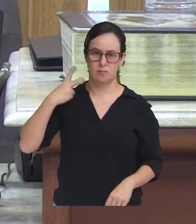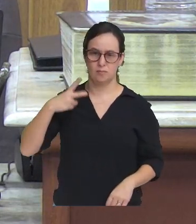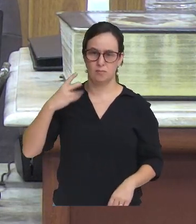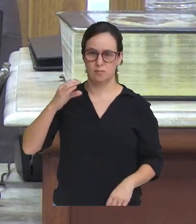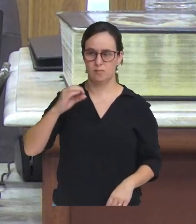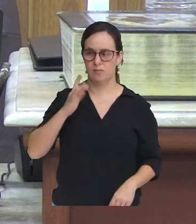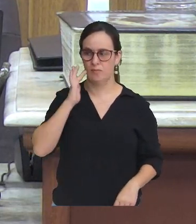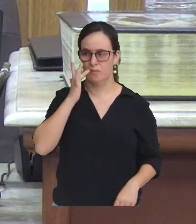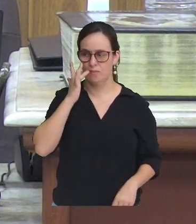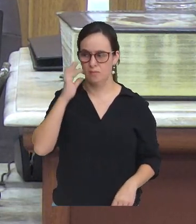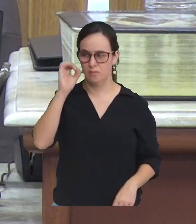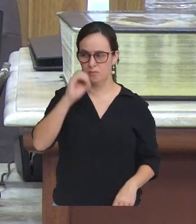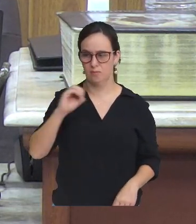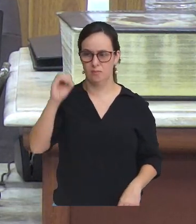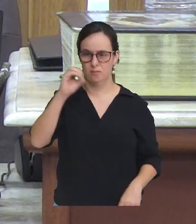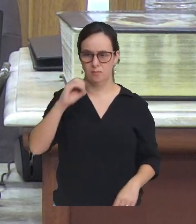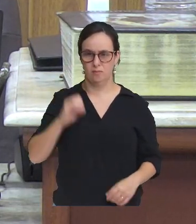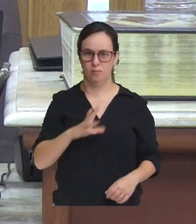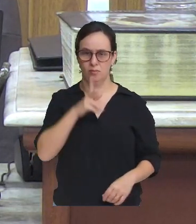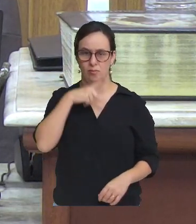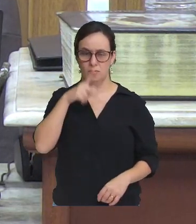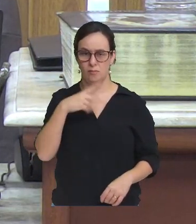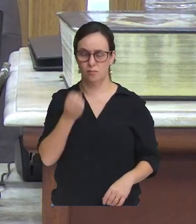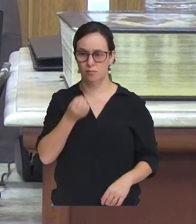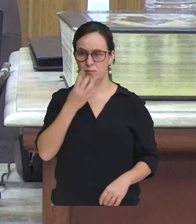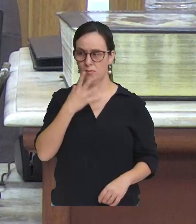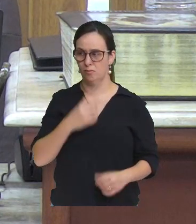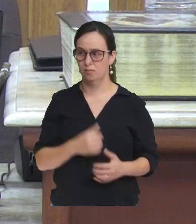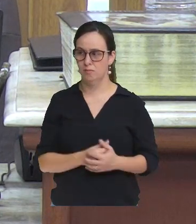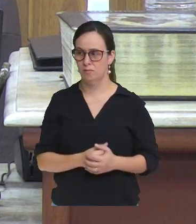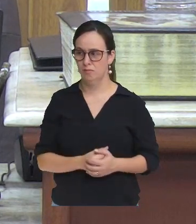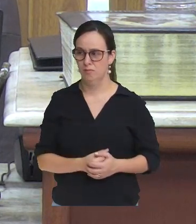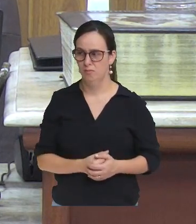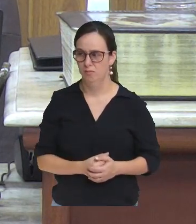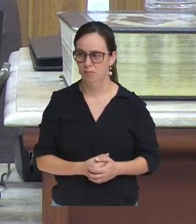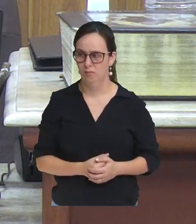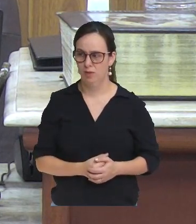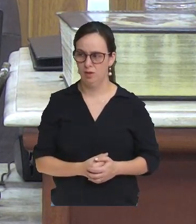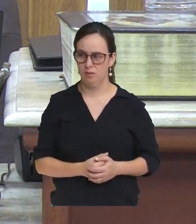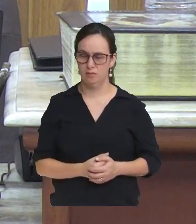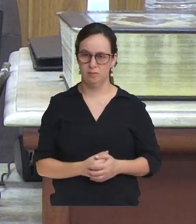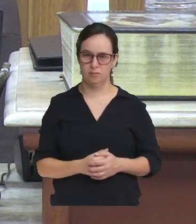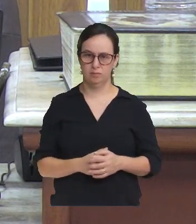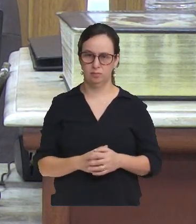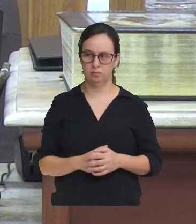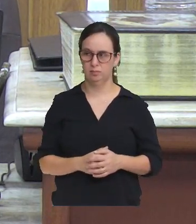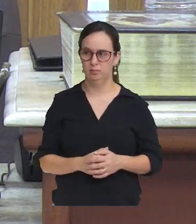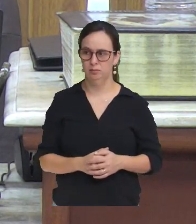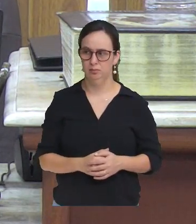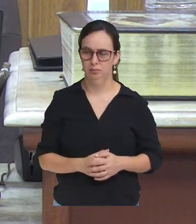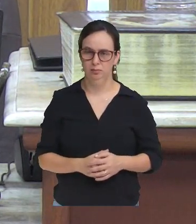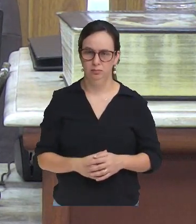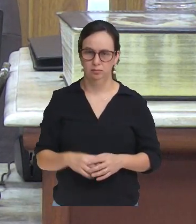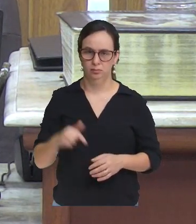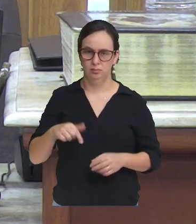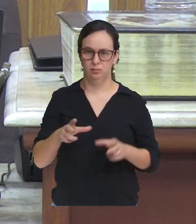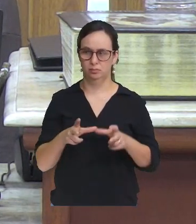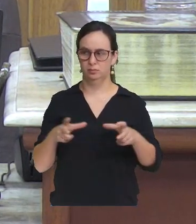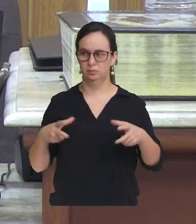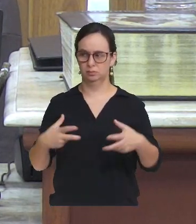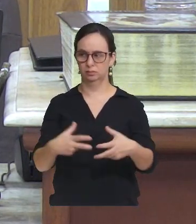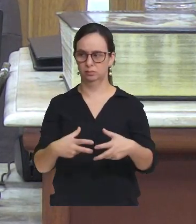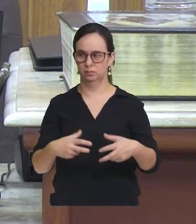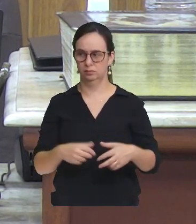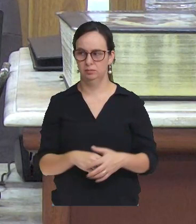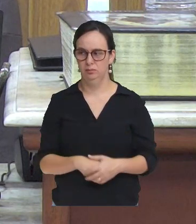a estrutura da Câmara Municipal de Assis. A TV Câmara, a rádio, né, o nosso plenário,